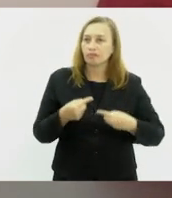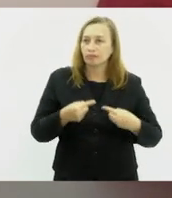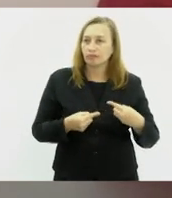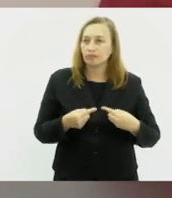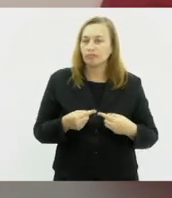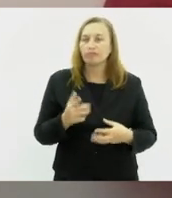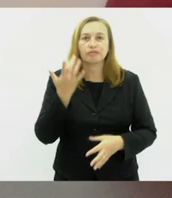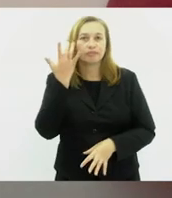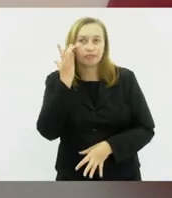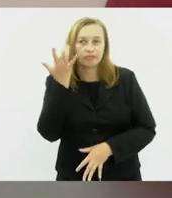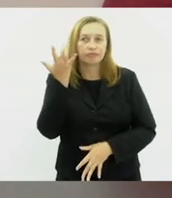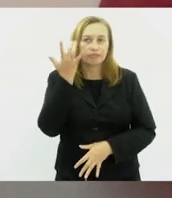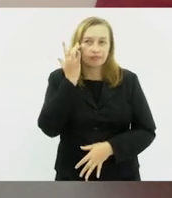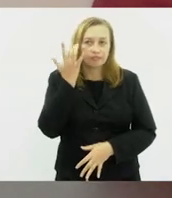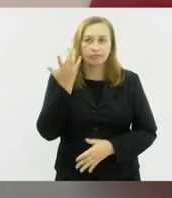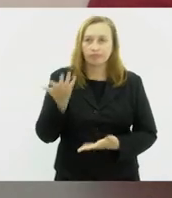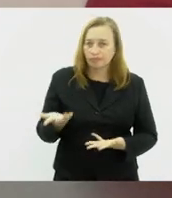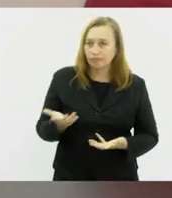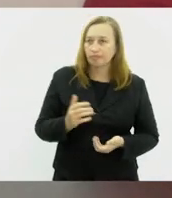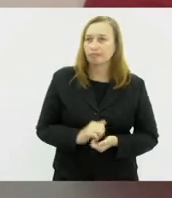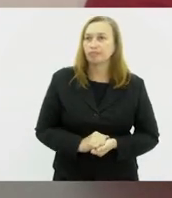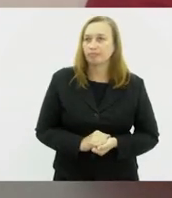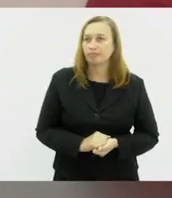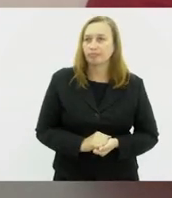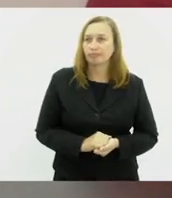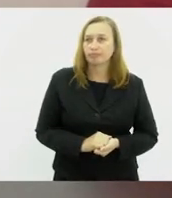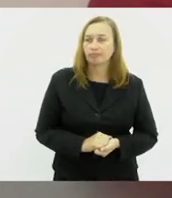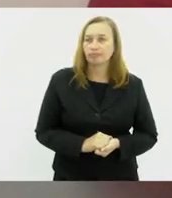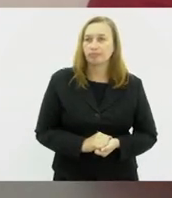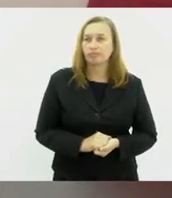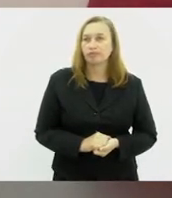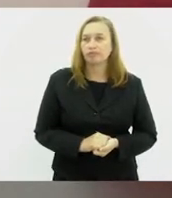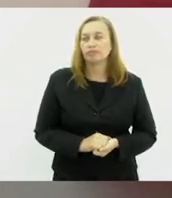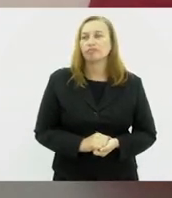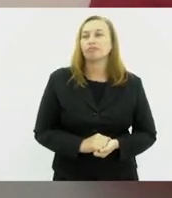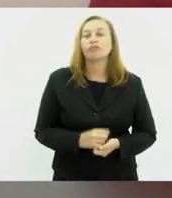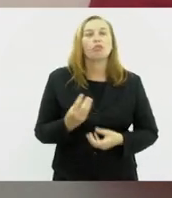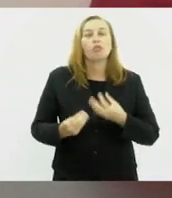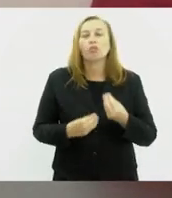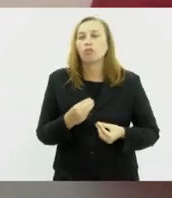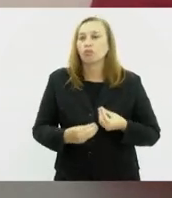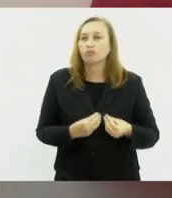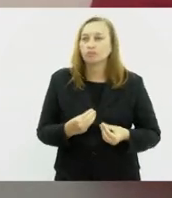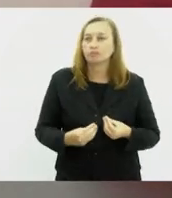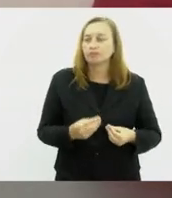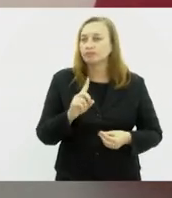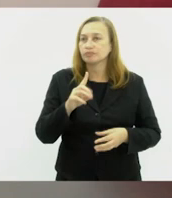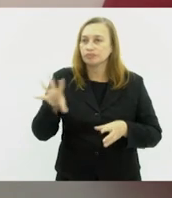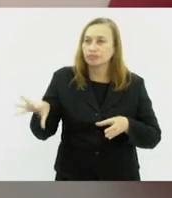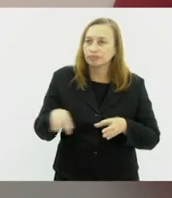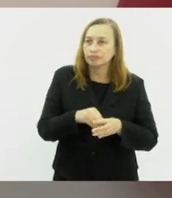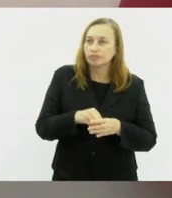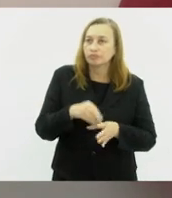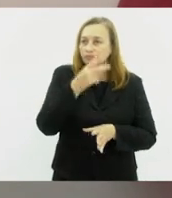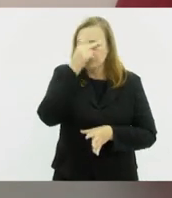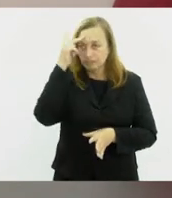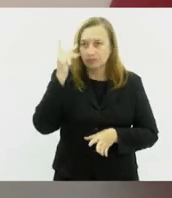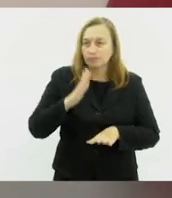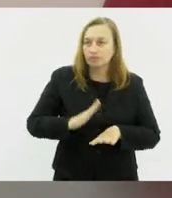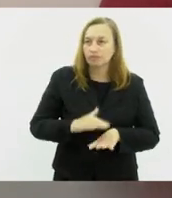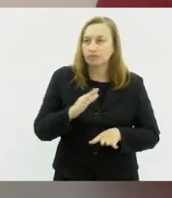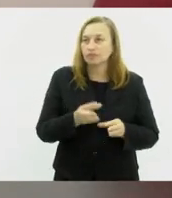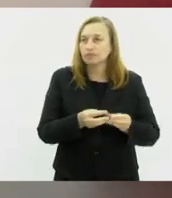achismos por moralismos e por pseudociências né E como a gente não inclui as pessoas que são mais